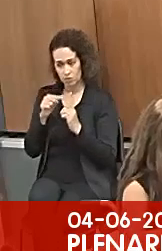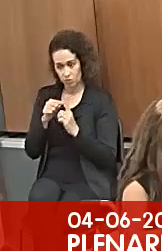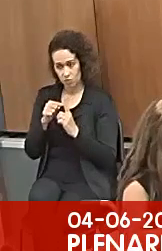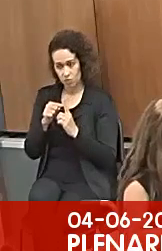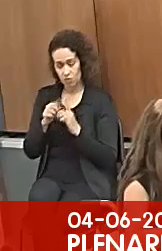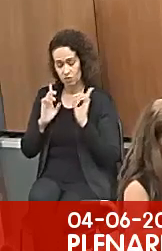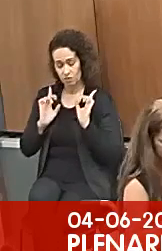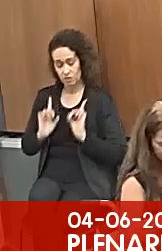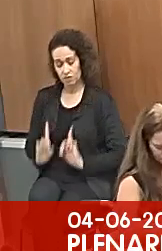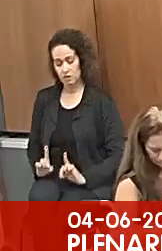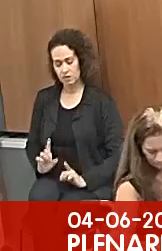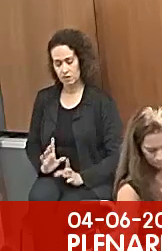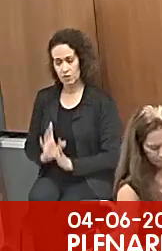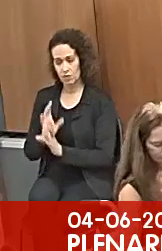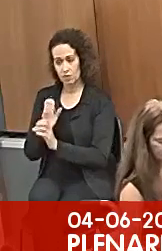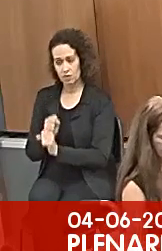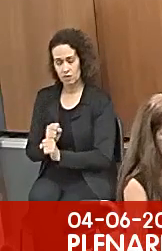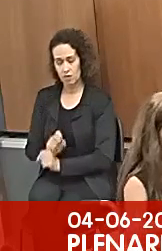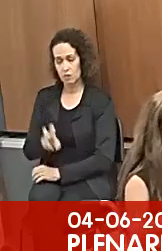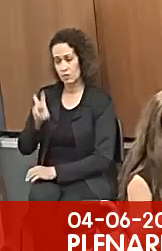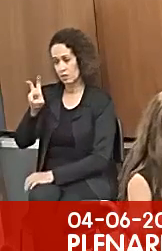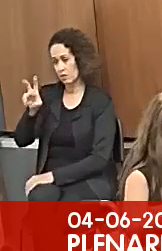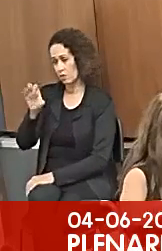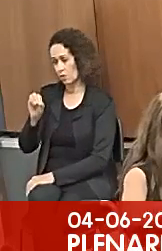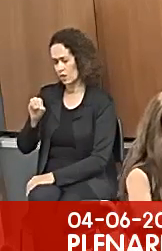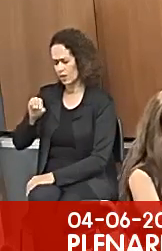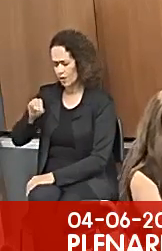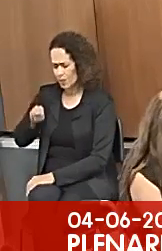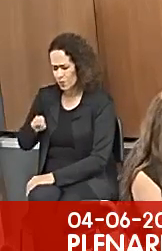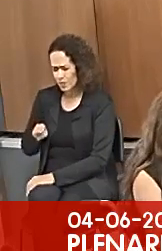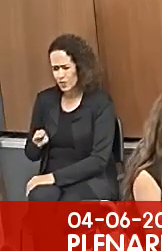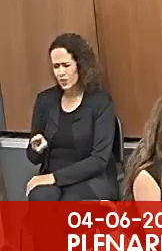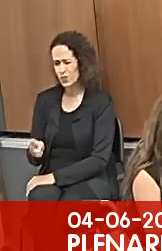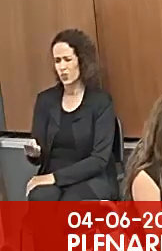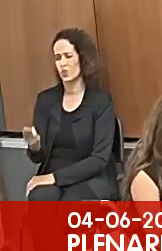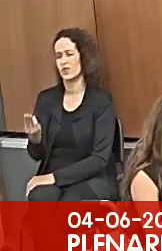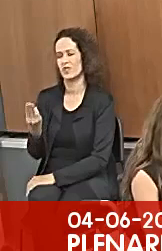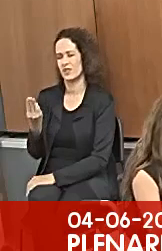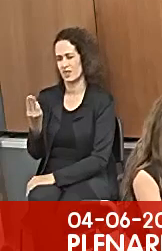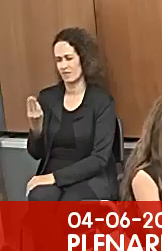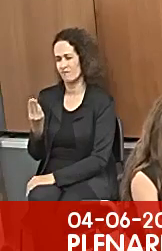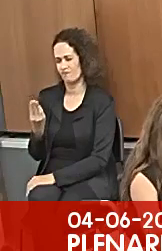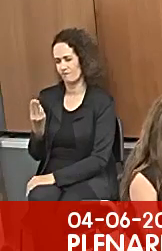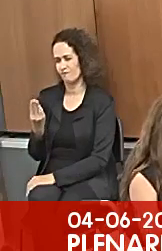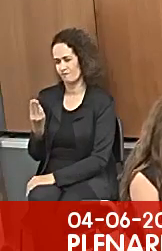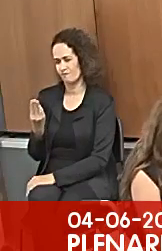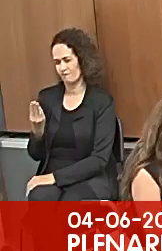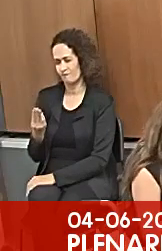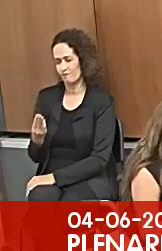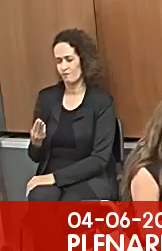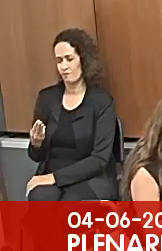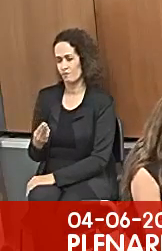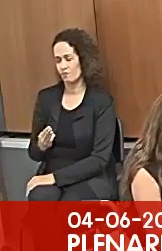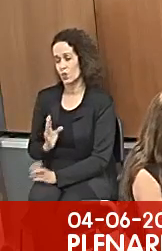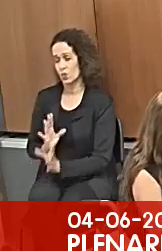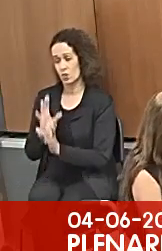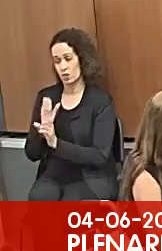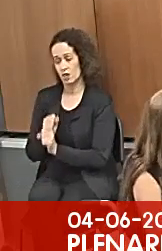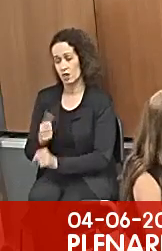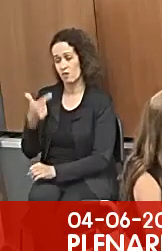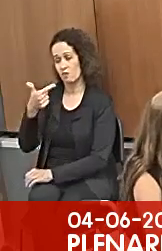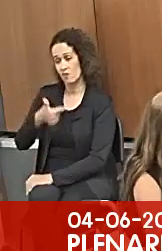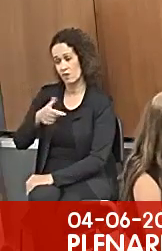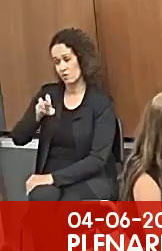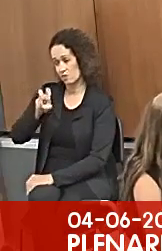são 50 milhões de brasileiros. Em números redondos, 25% da população